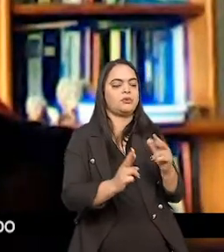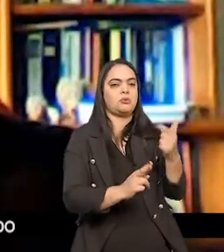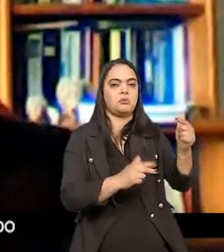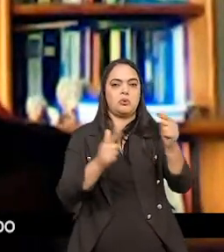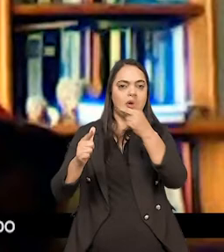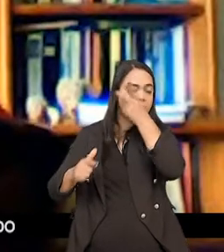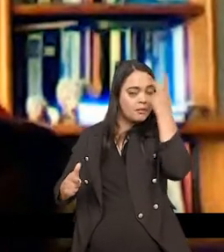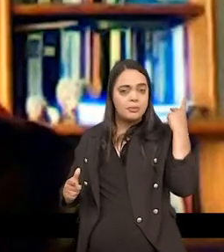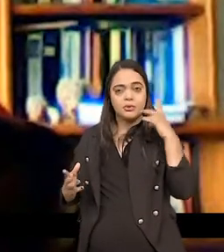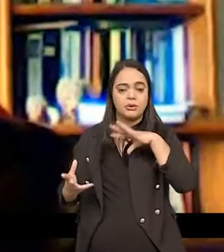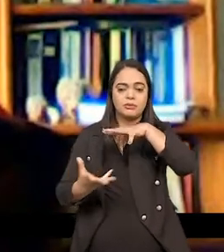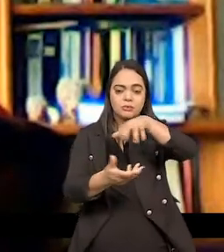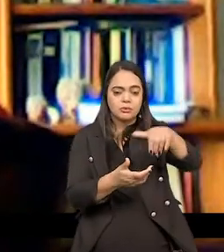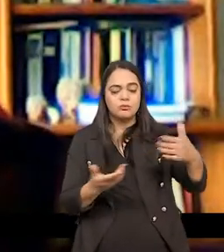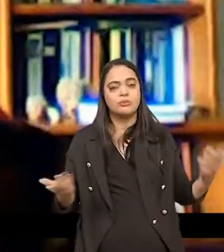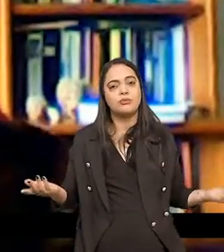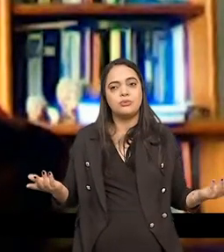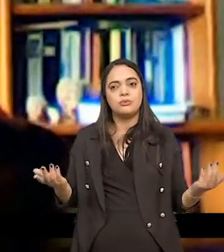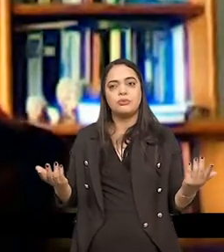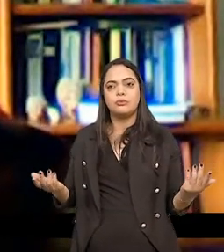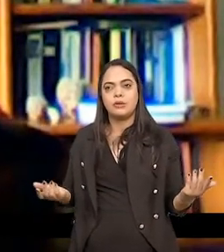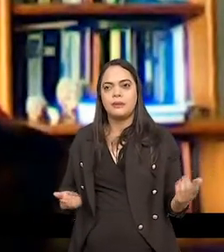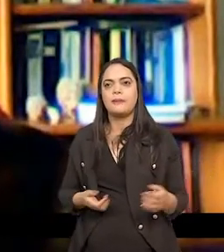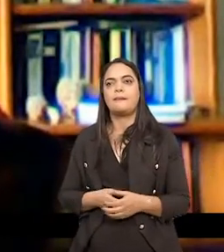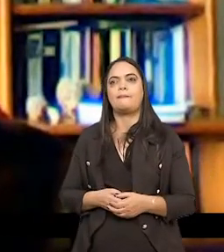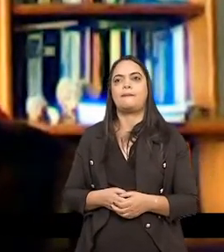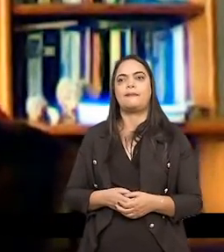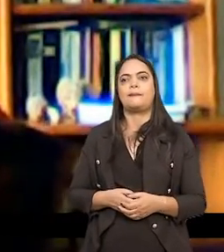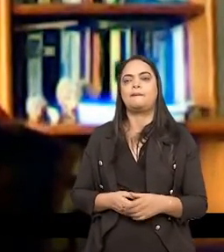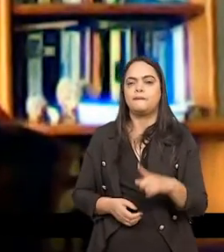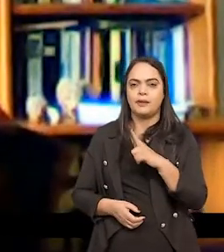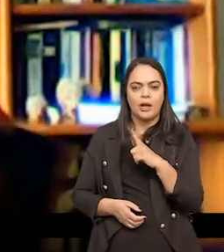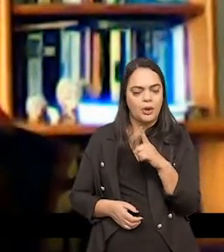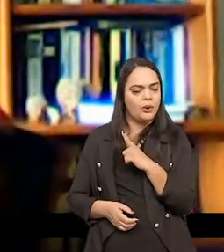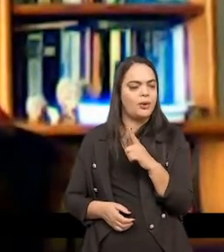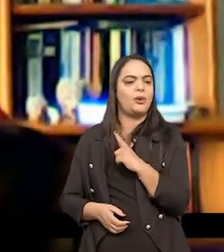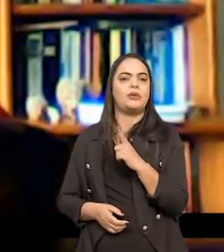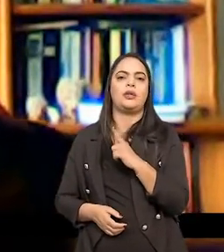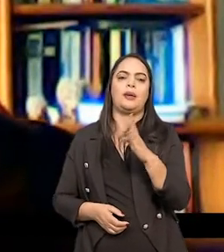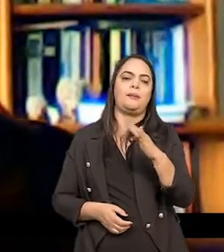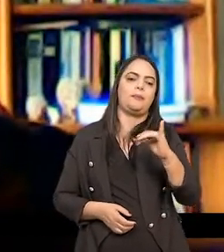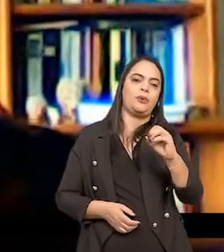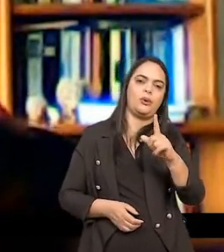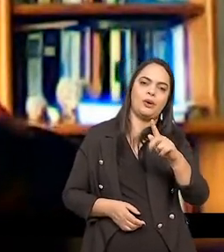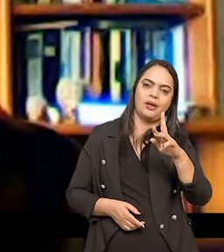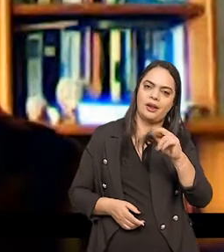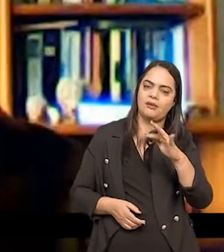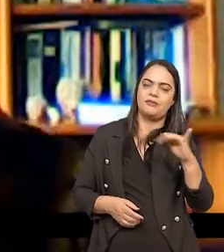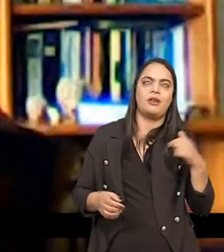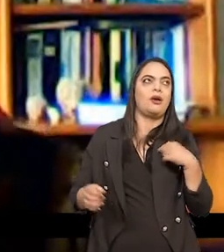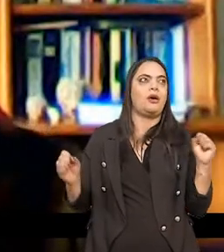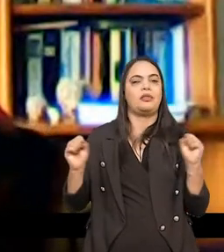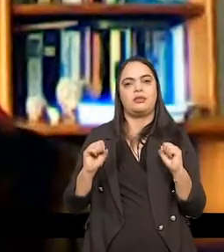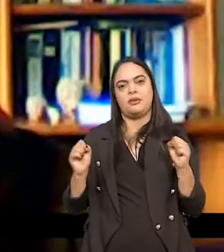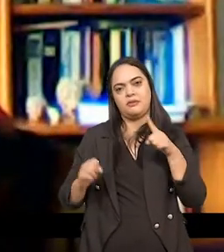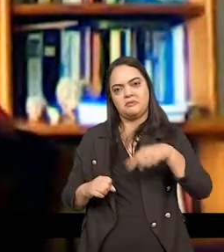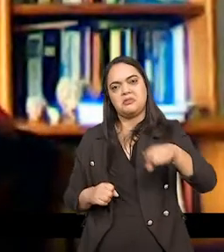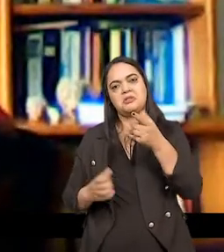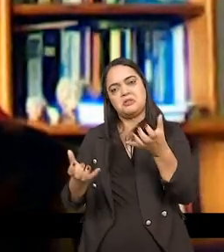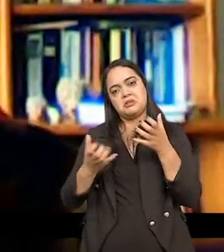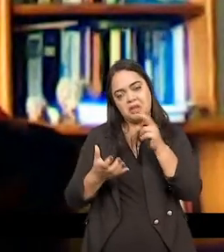com o restante do mundo. Eu tenho muitas biografias e adoro. Estou lendo agora uma biografia maravilhosa, se vocês quiserem ler, é do Samuel